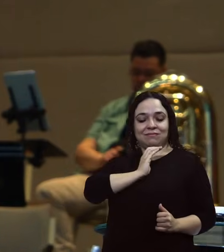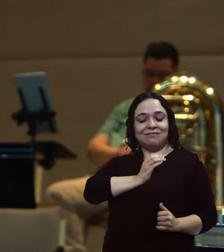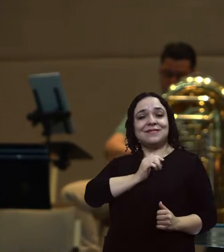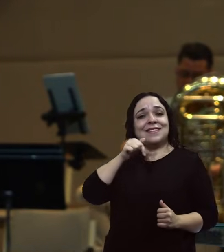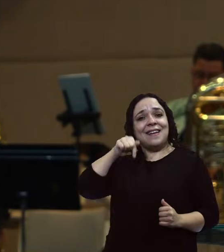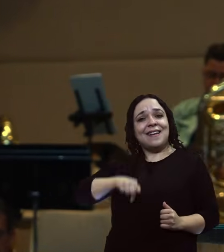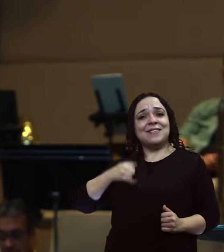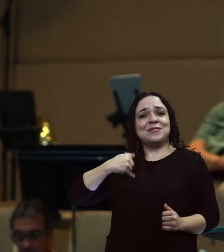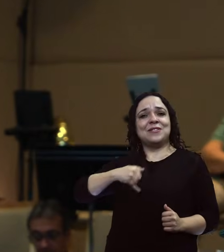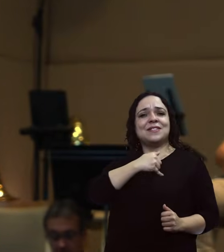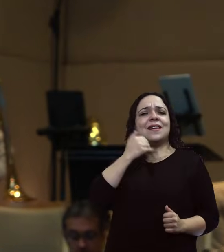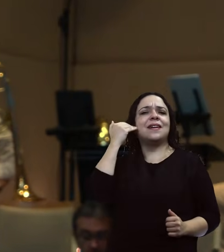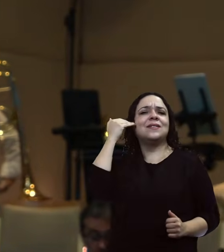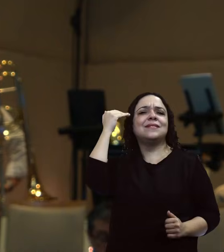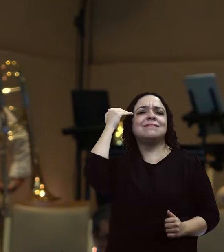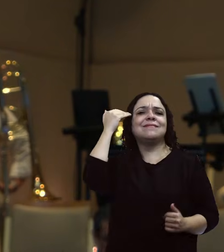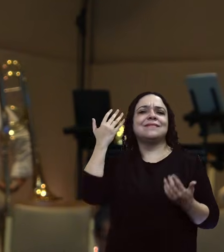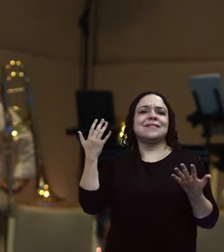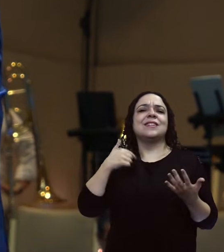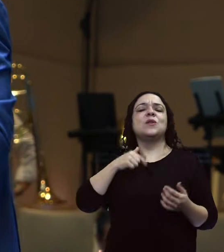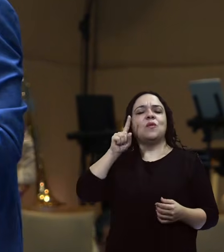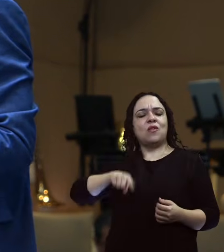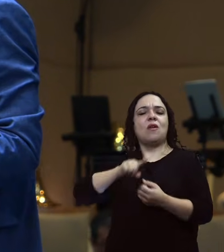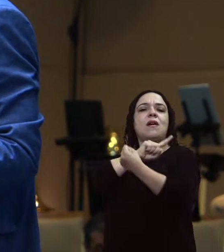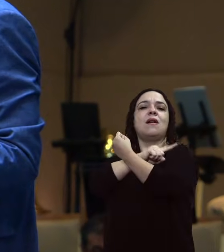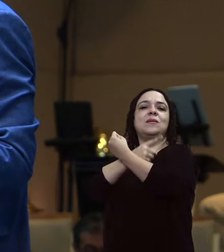moço que ele seria uma autoridade.